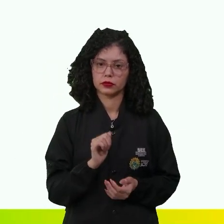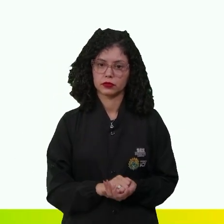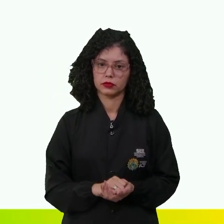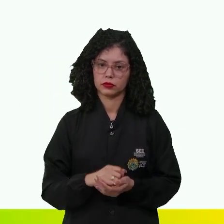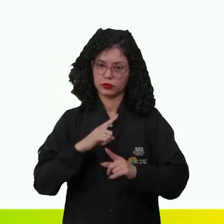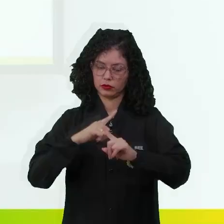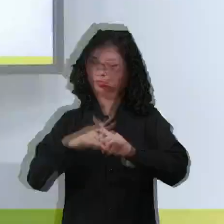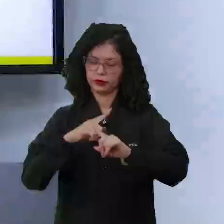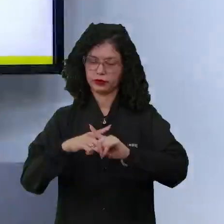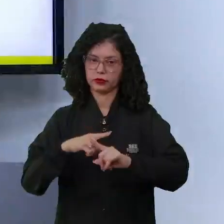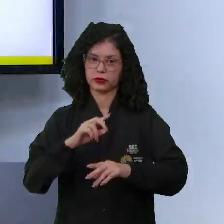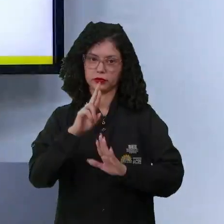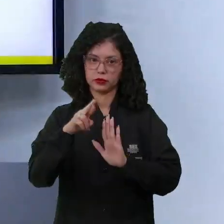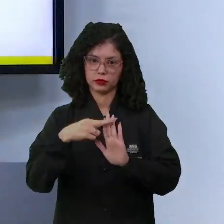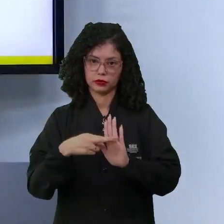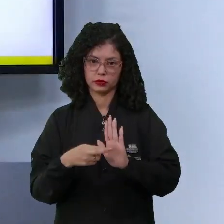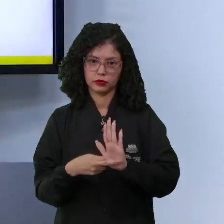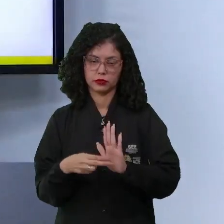de 3